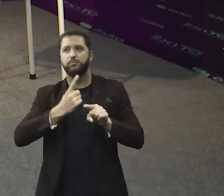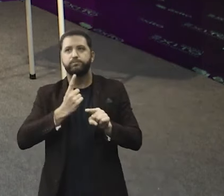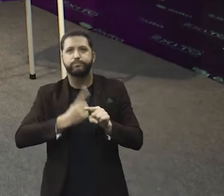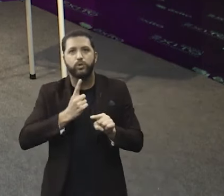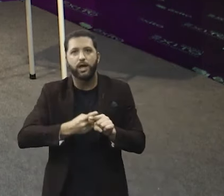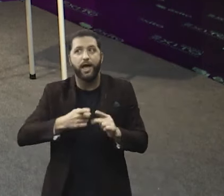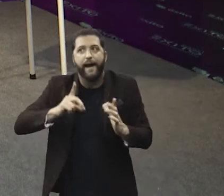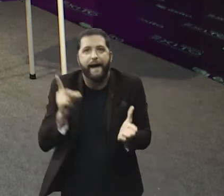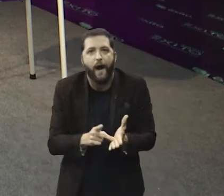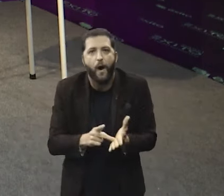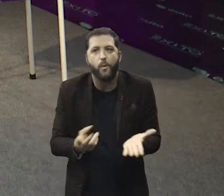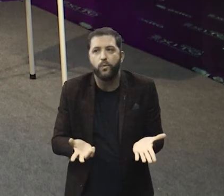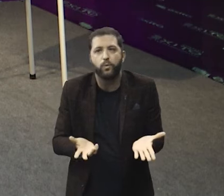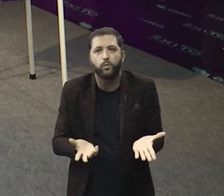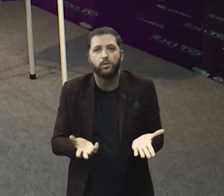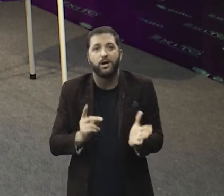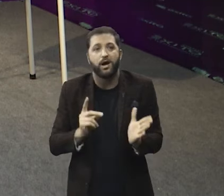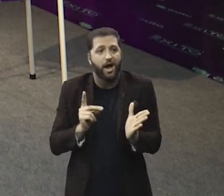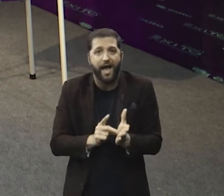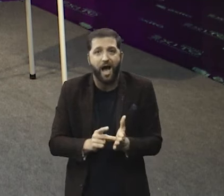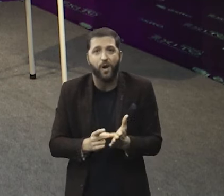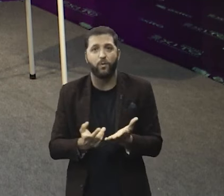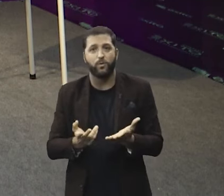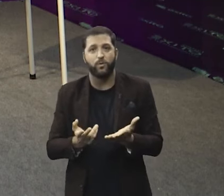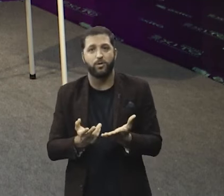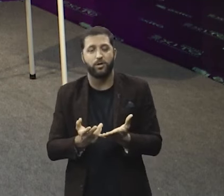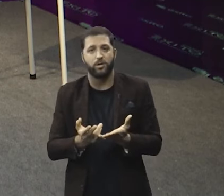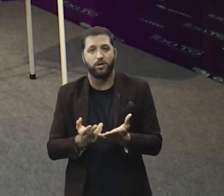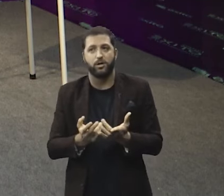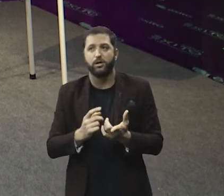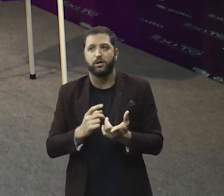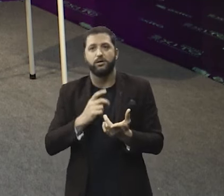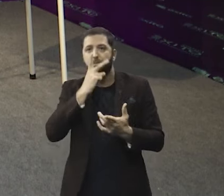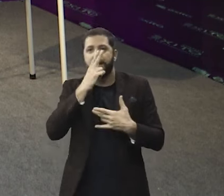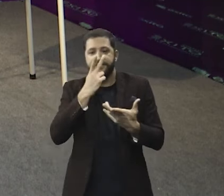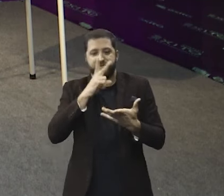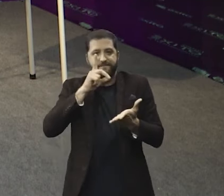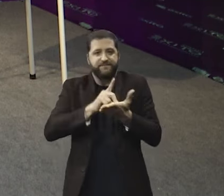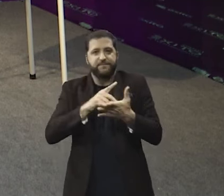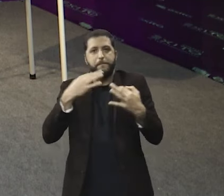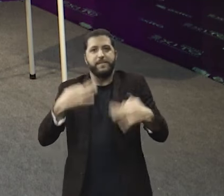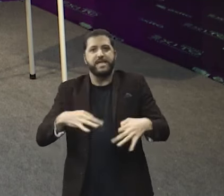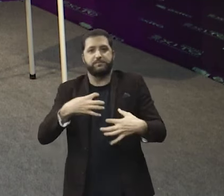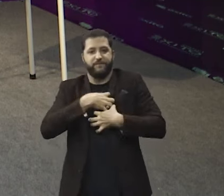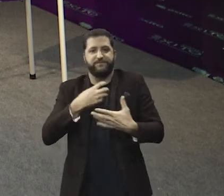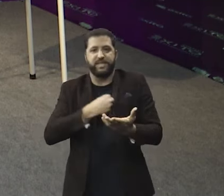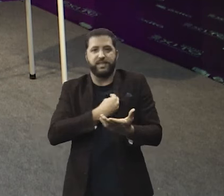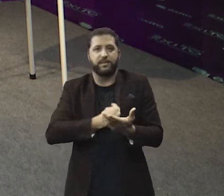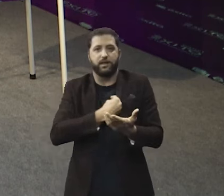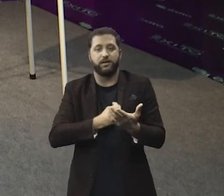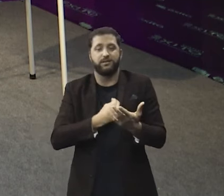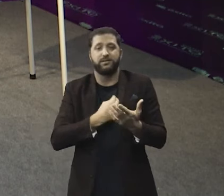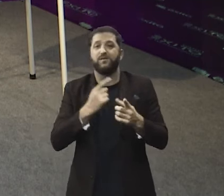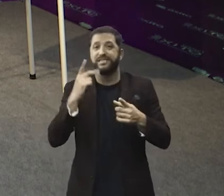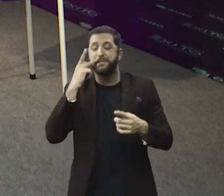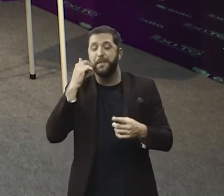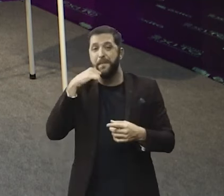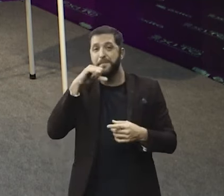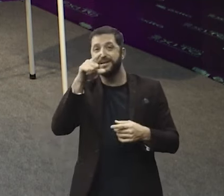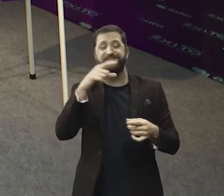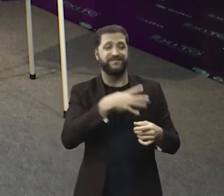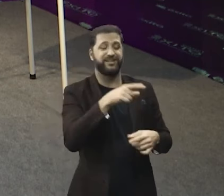passa a ser algo que você sente como se estivesse vivendo então o monitoramento vai precisar existir